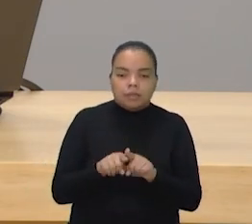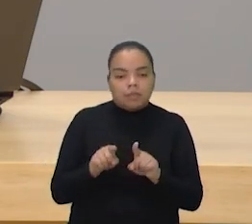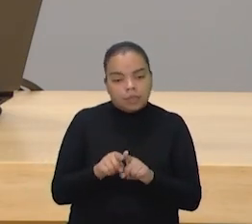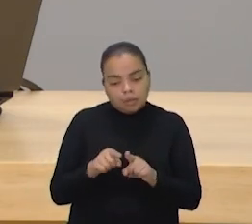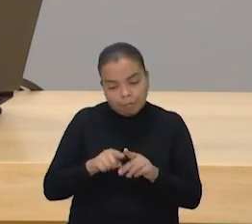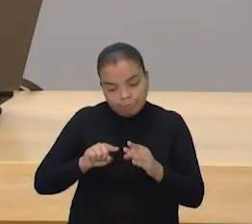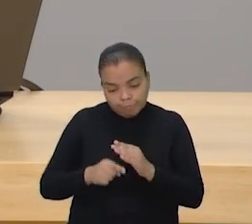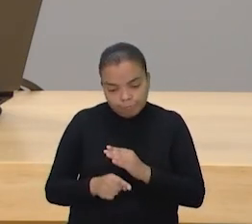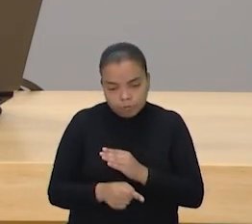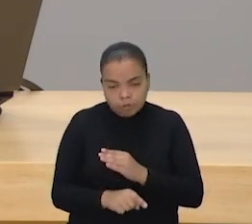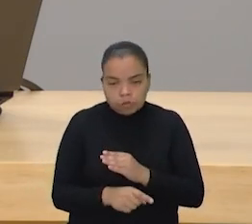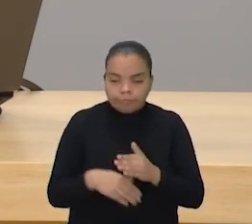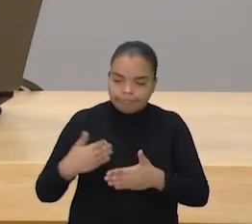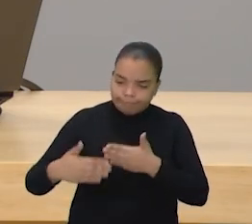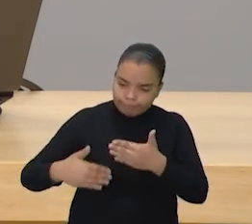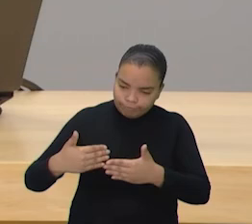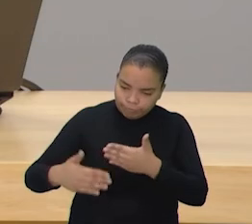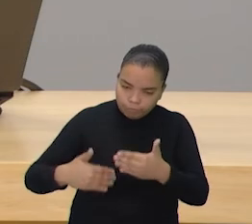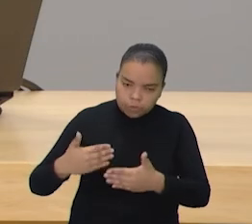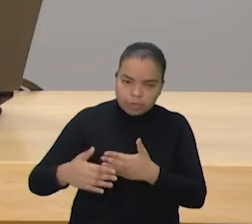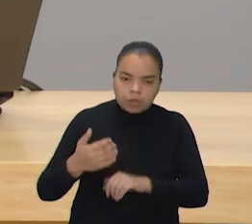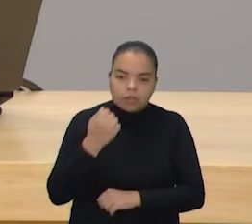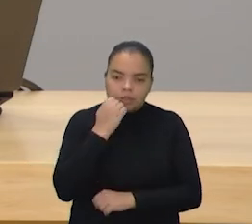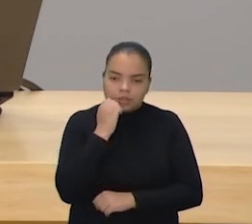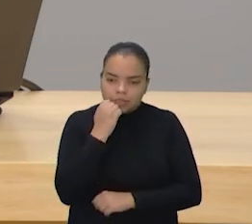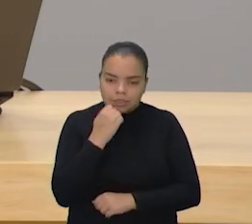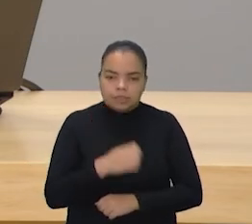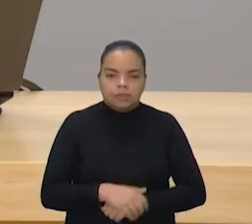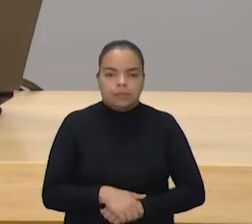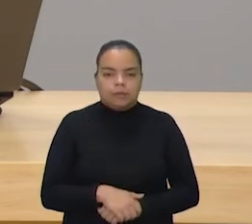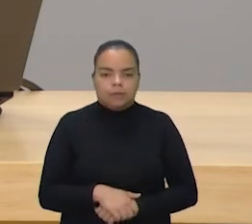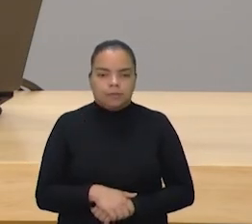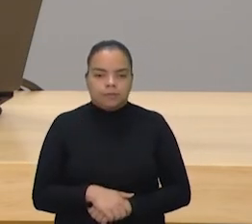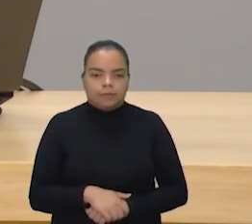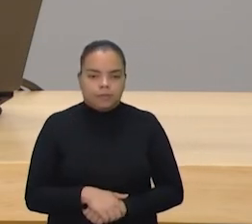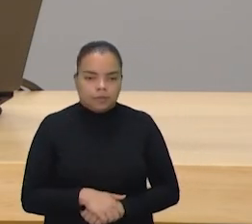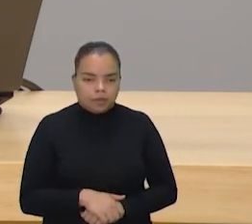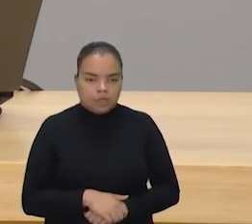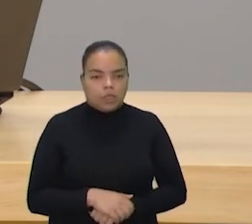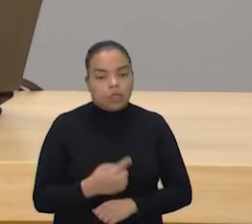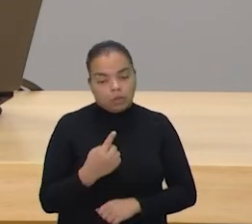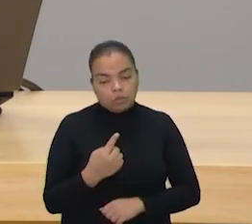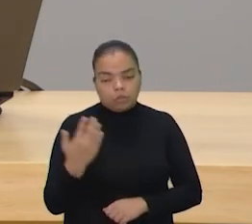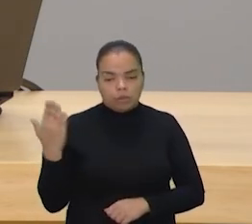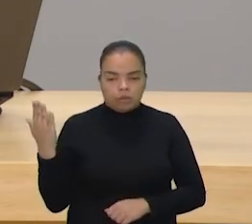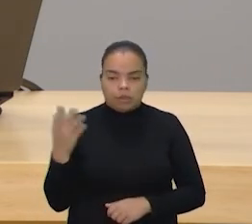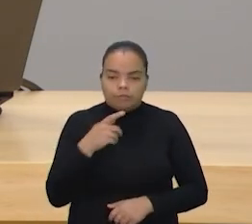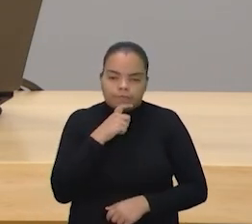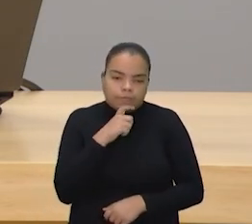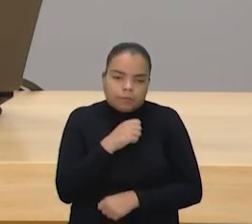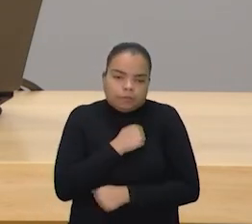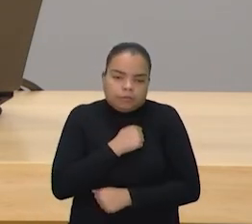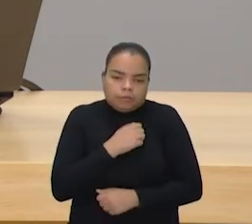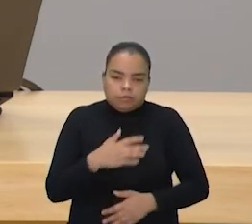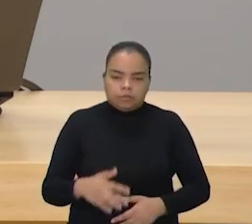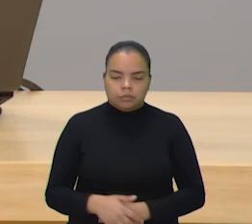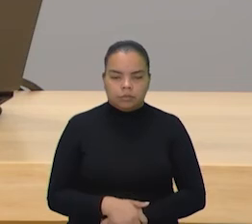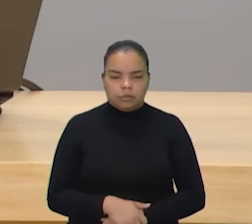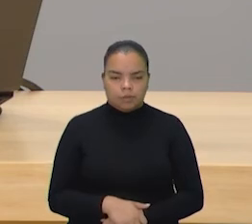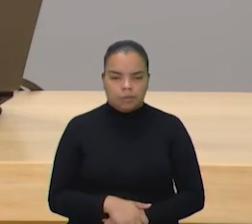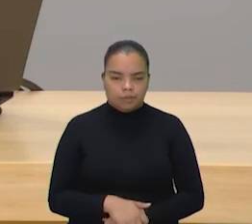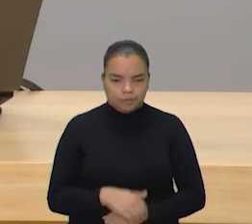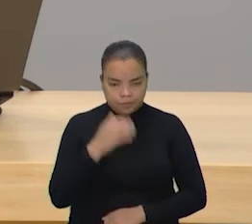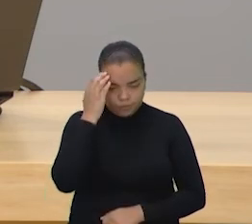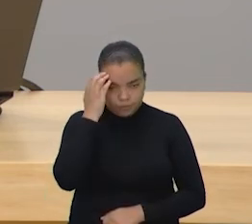aí que nos ajudam aí no setor da ciência. E um desses é esse resfriamento aí, diferença de resfriamento. É dada por